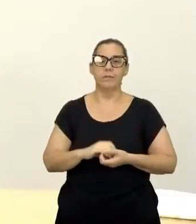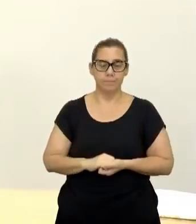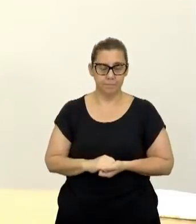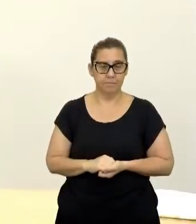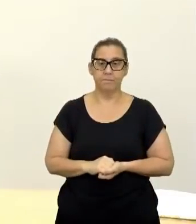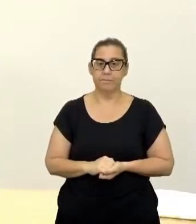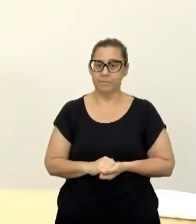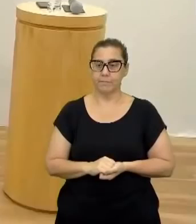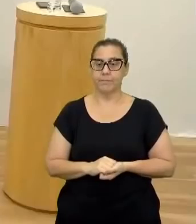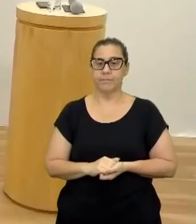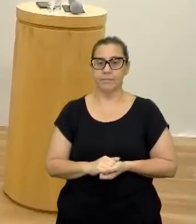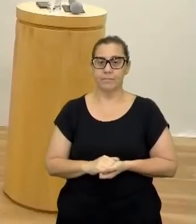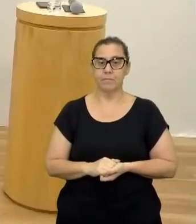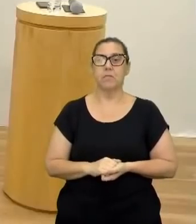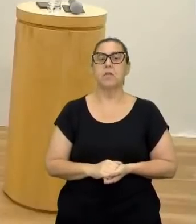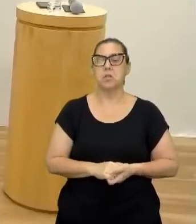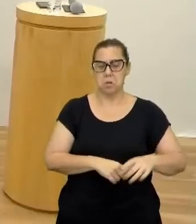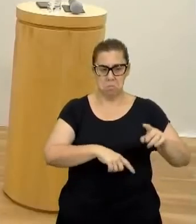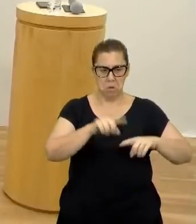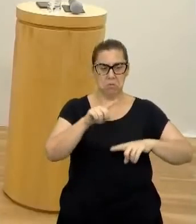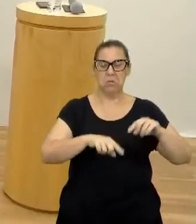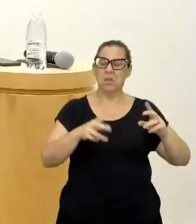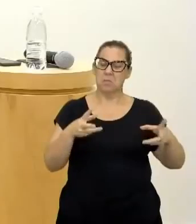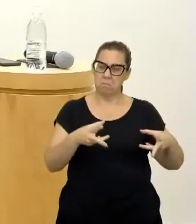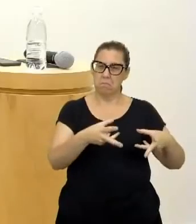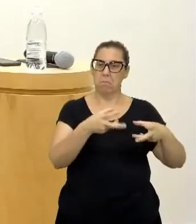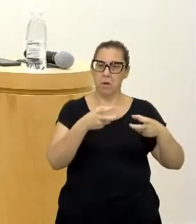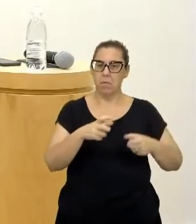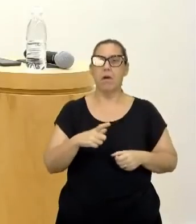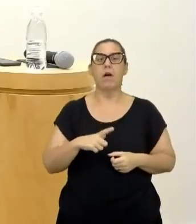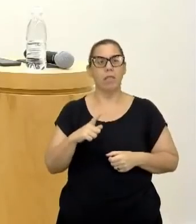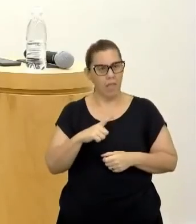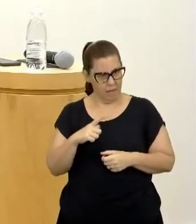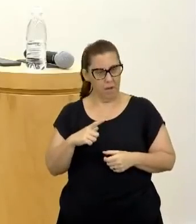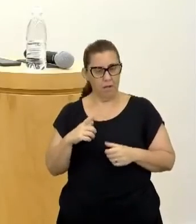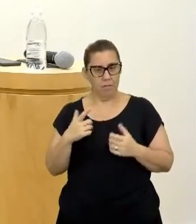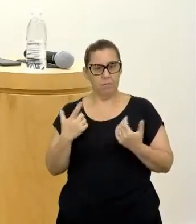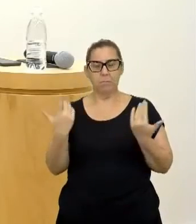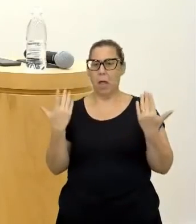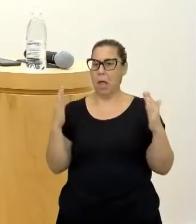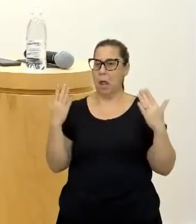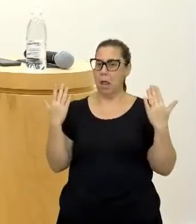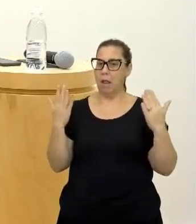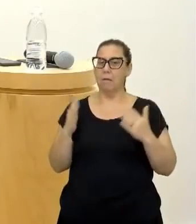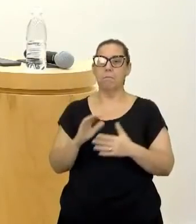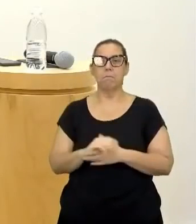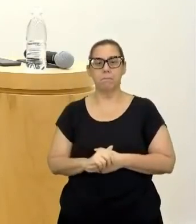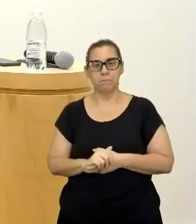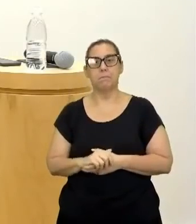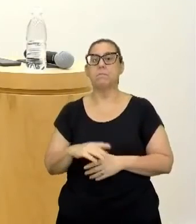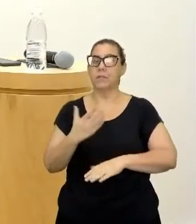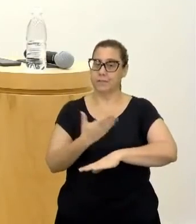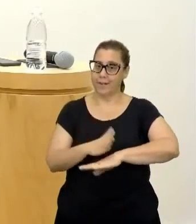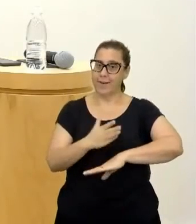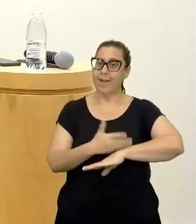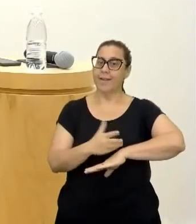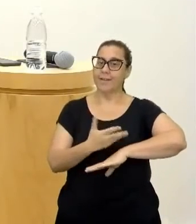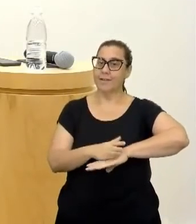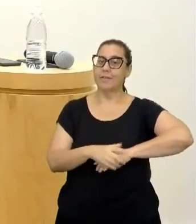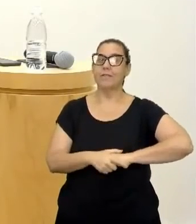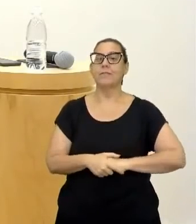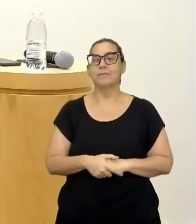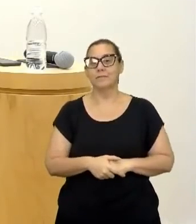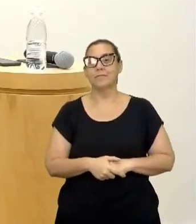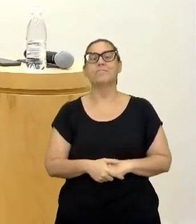quadrado, de um produto notável. Nossa. Tem aplausos para nós, porque eu acho isso tão bonito, só que você precisa treinar. Tem aplausos